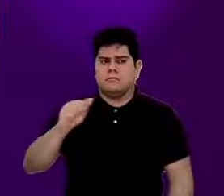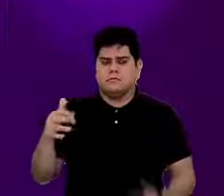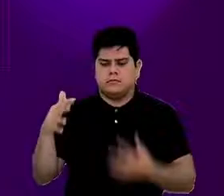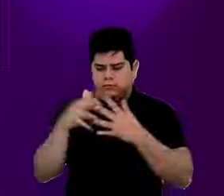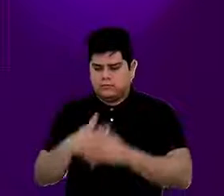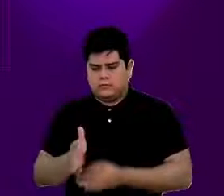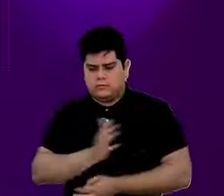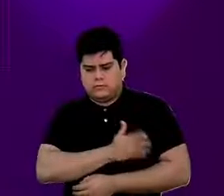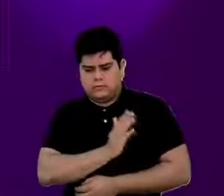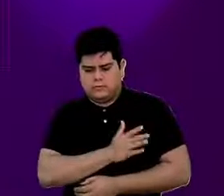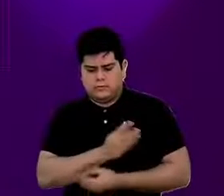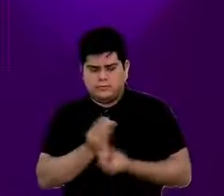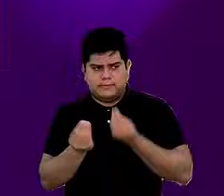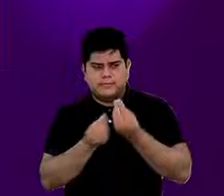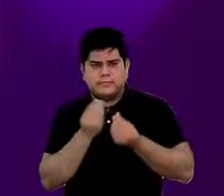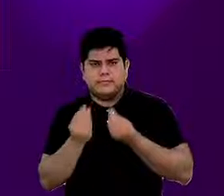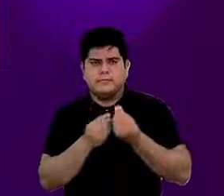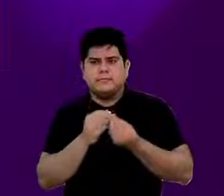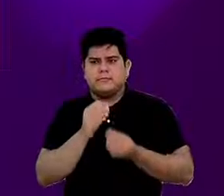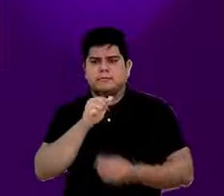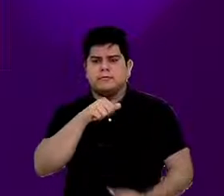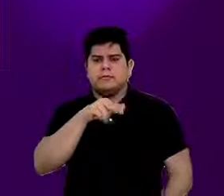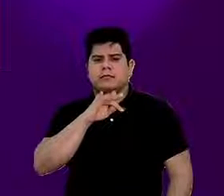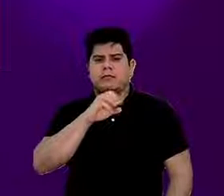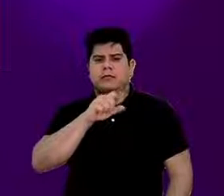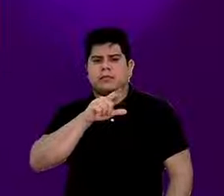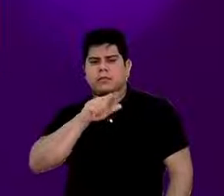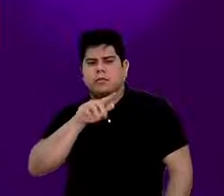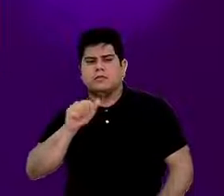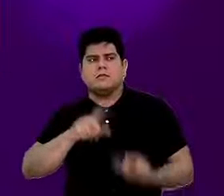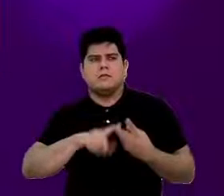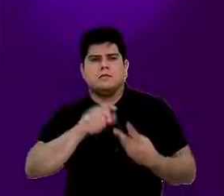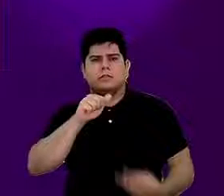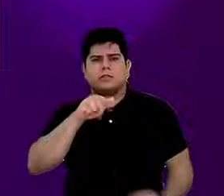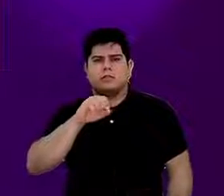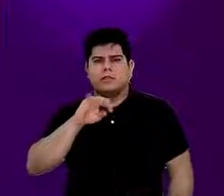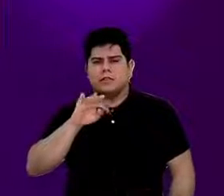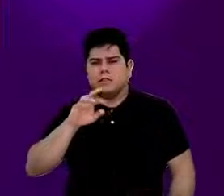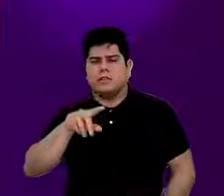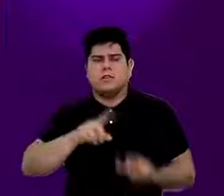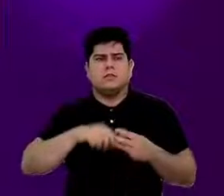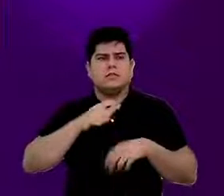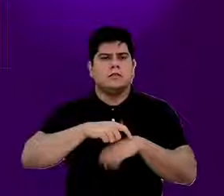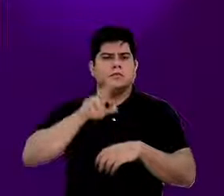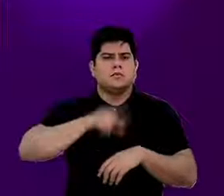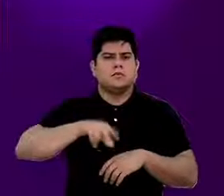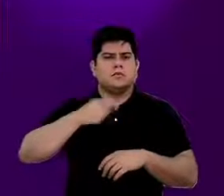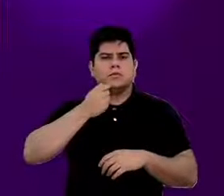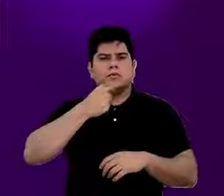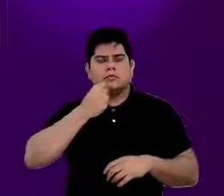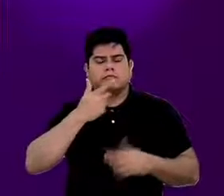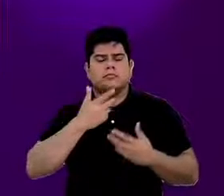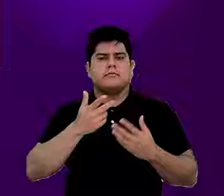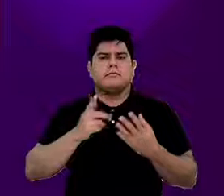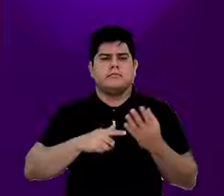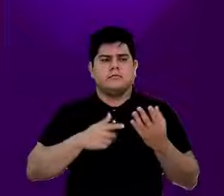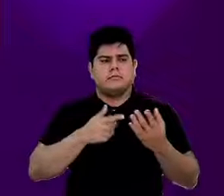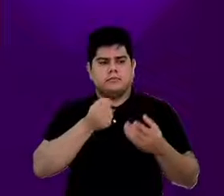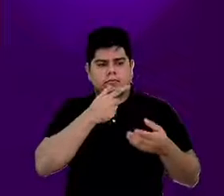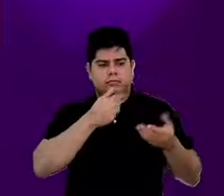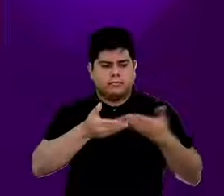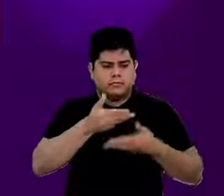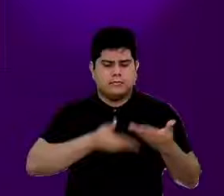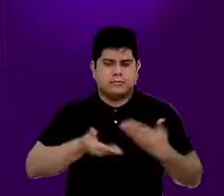com as suas nuances de anticoagulação, antiplaquetário, tempo de uso de drogas, a interação medicamentosa, a gente